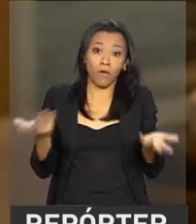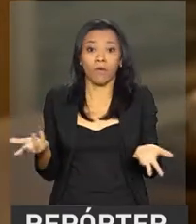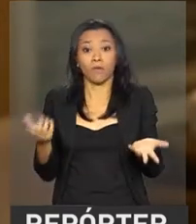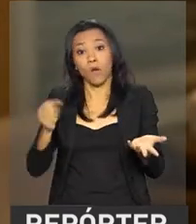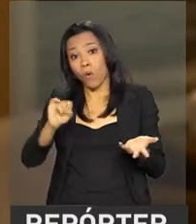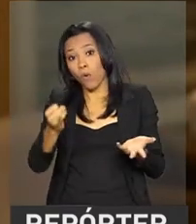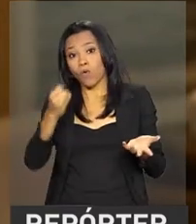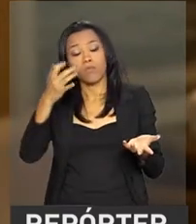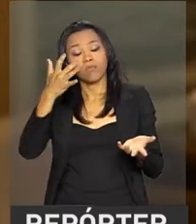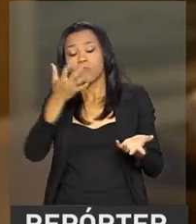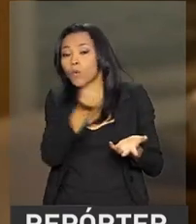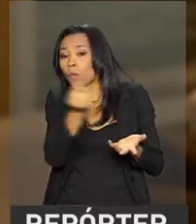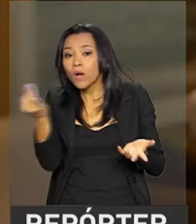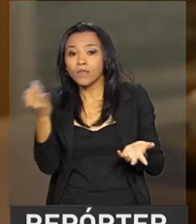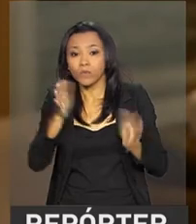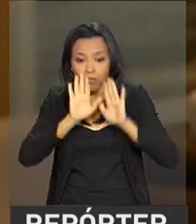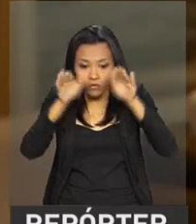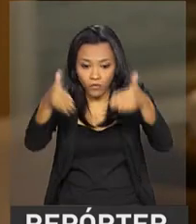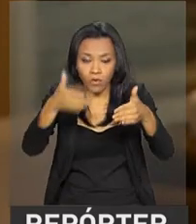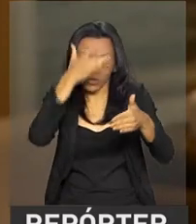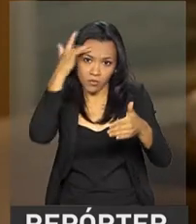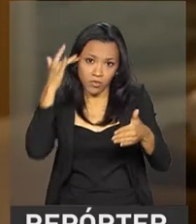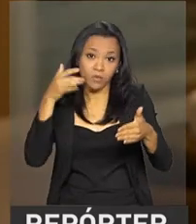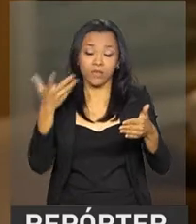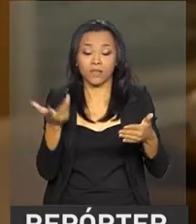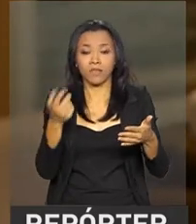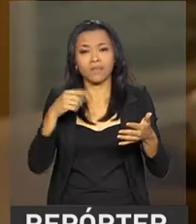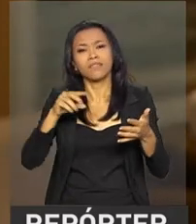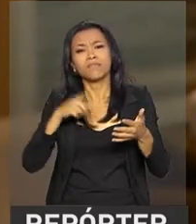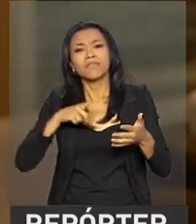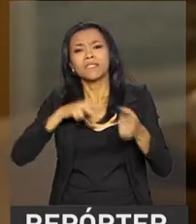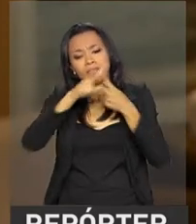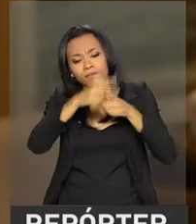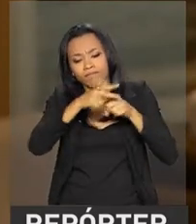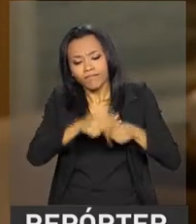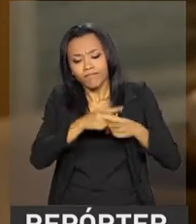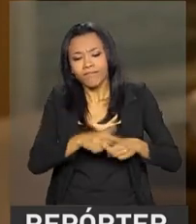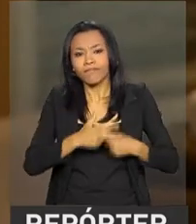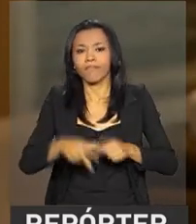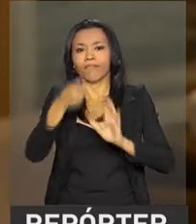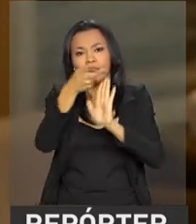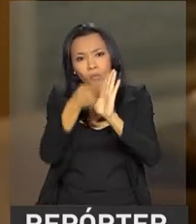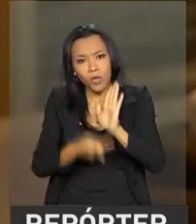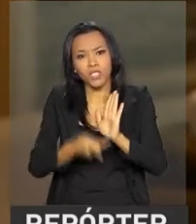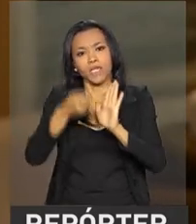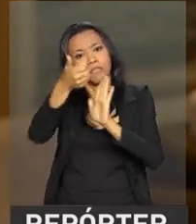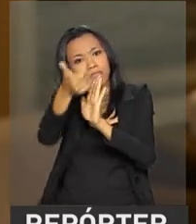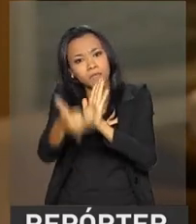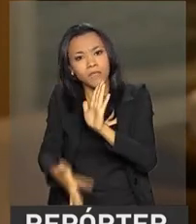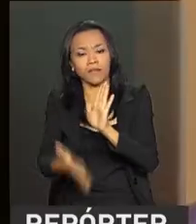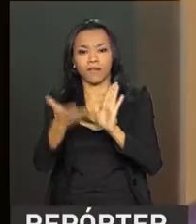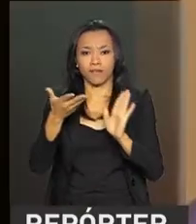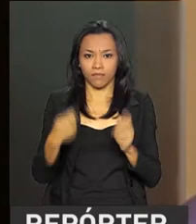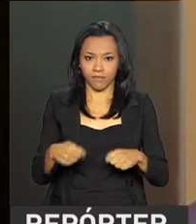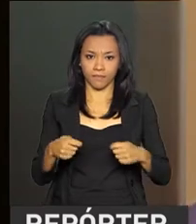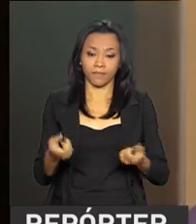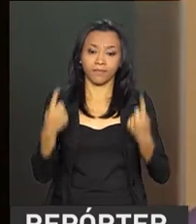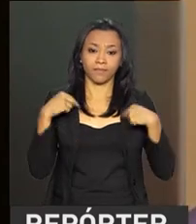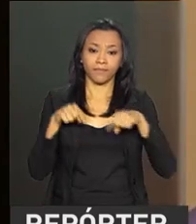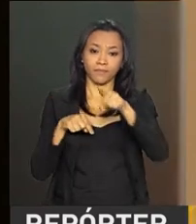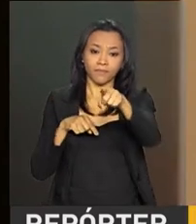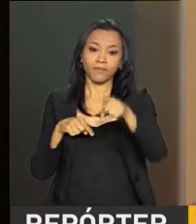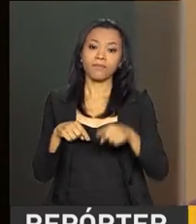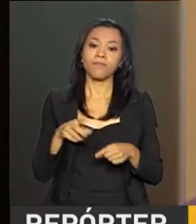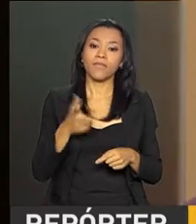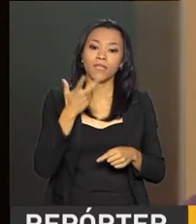público atingido alcançada nele ele também ainda assim têm formas de você explicar e compensar essas medidas a dinâmica